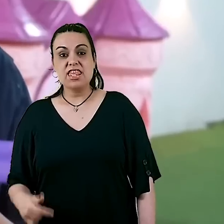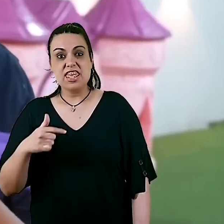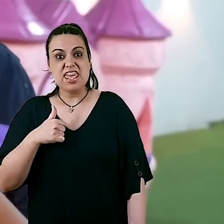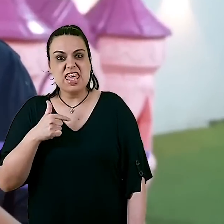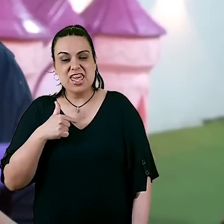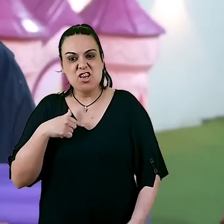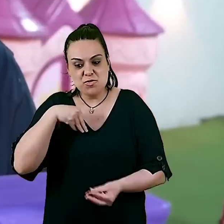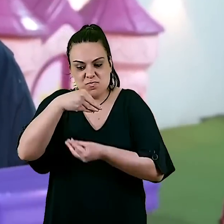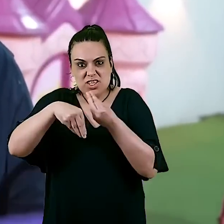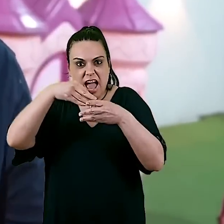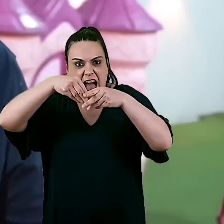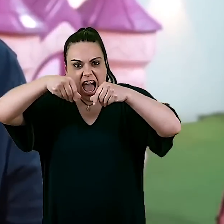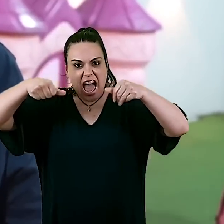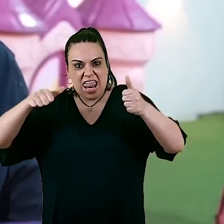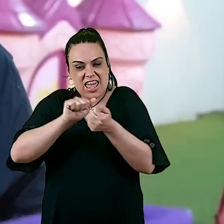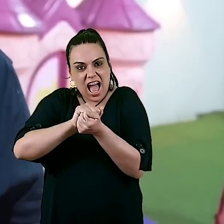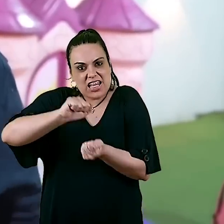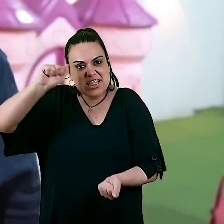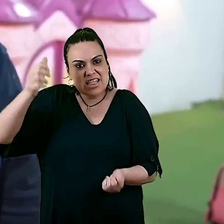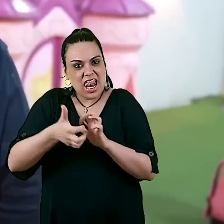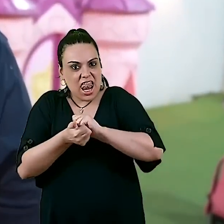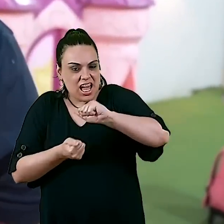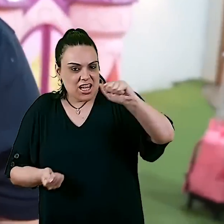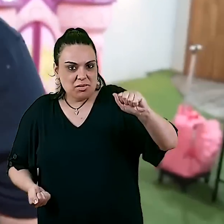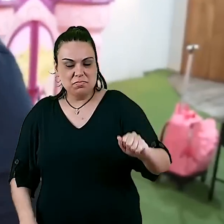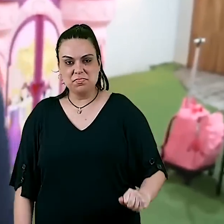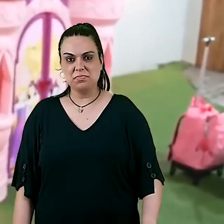Eu vou botar areia na slime dela.